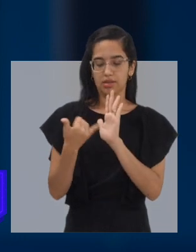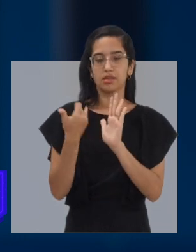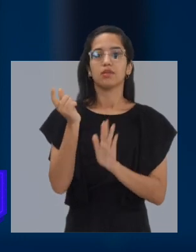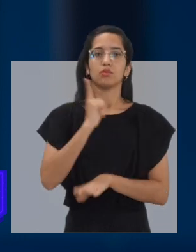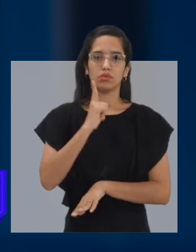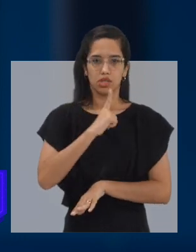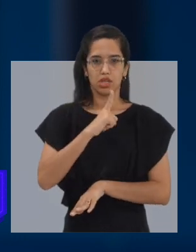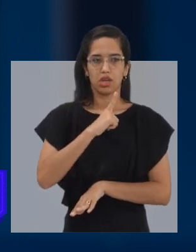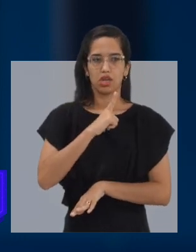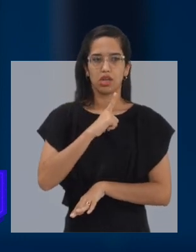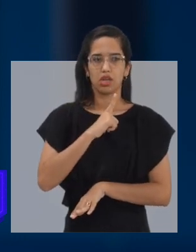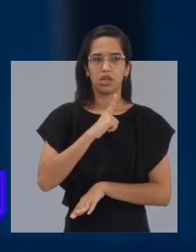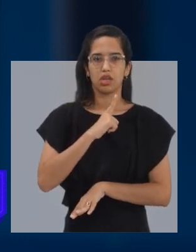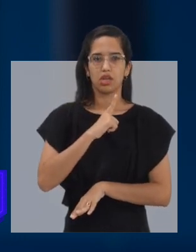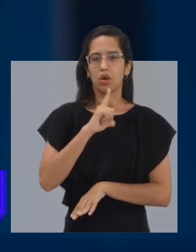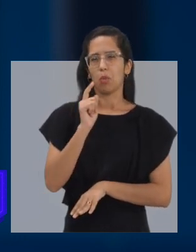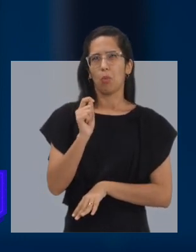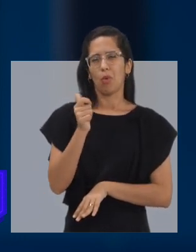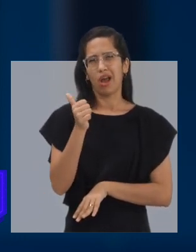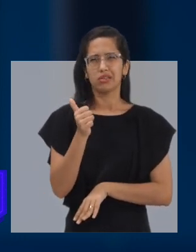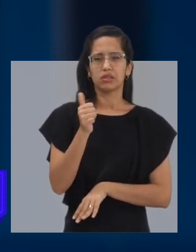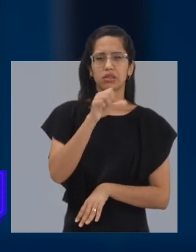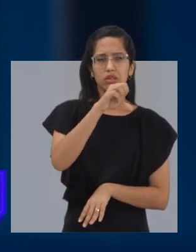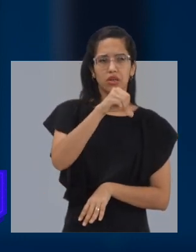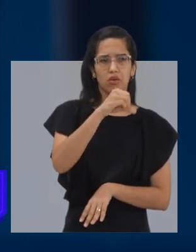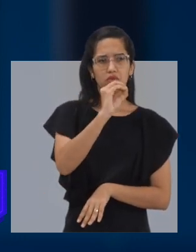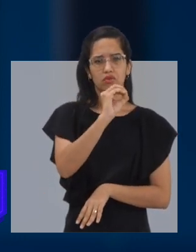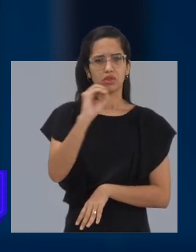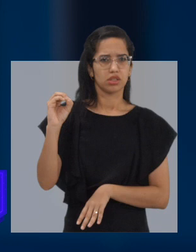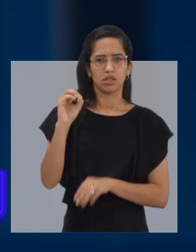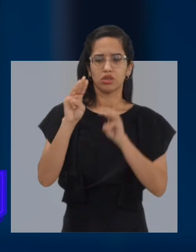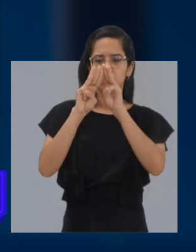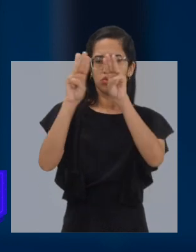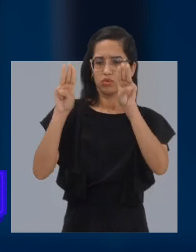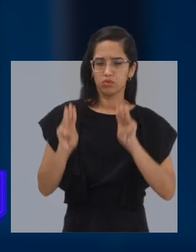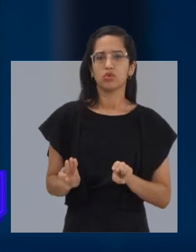de 900 museus este ano, se inscreveram e estão com